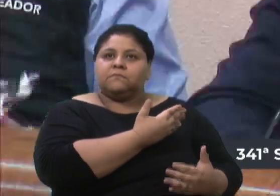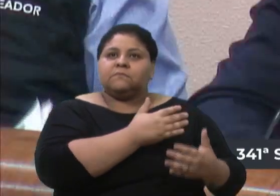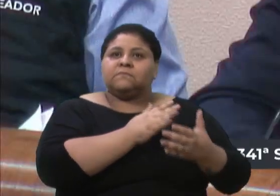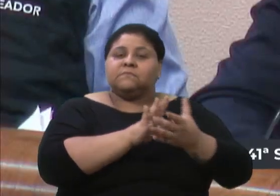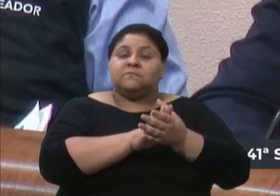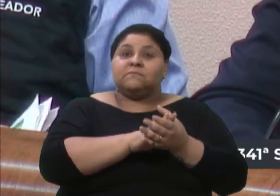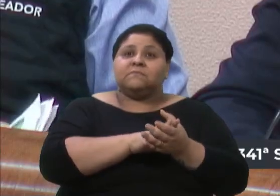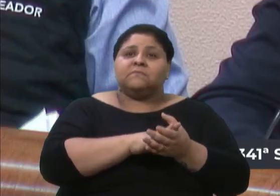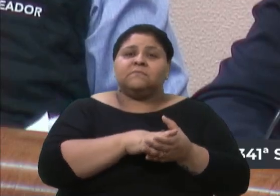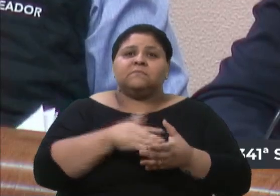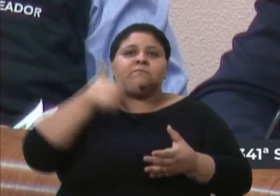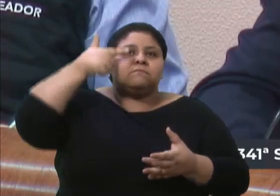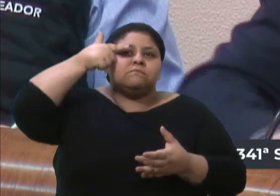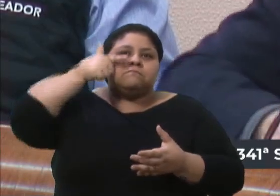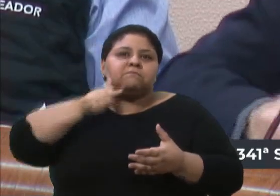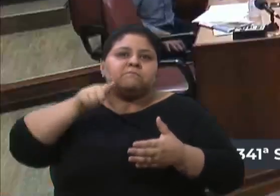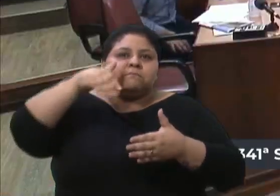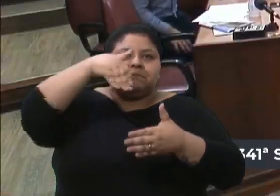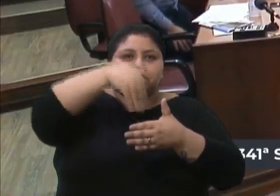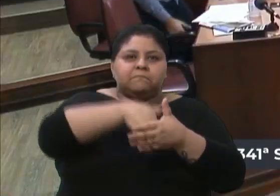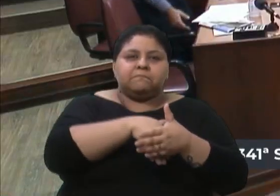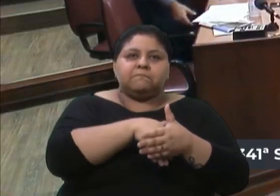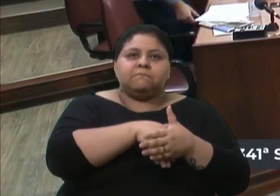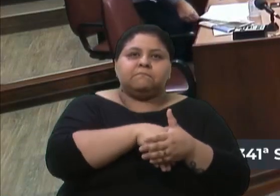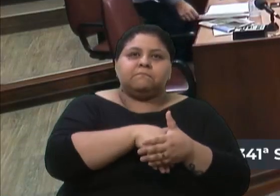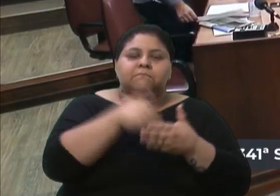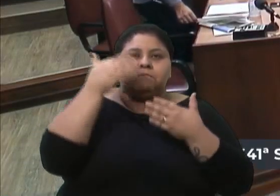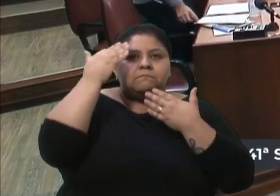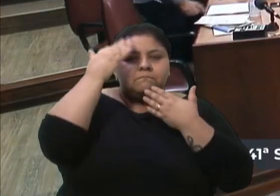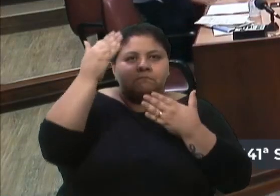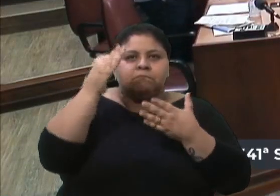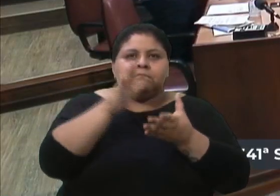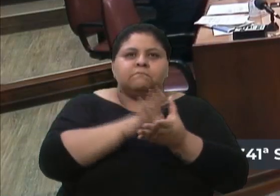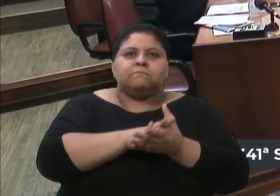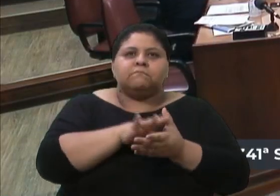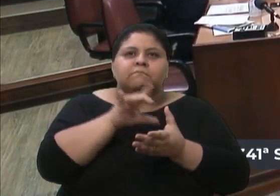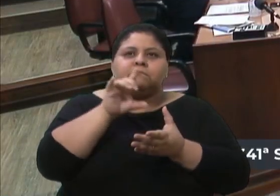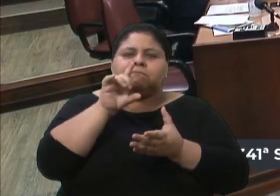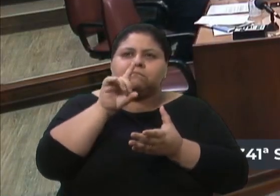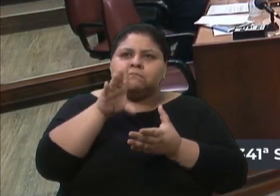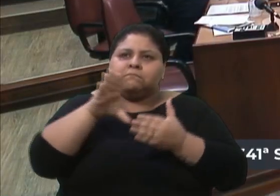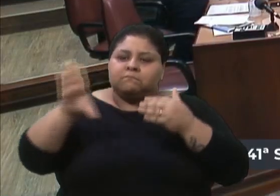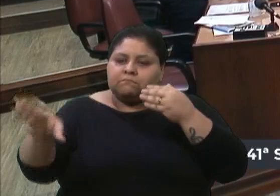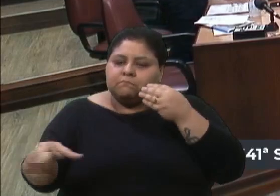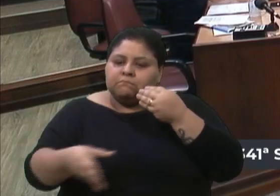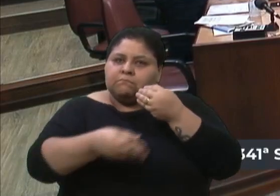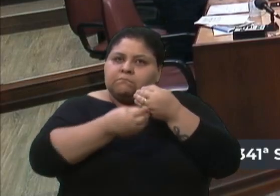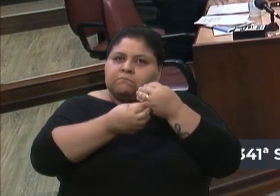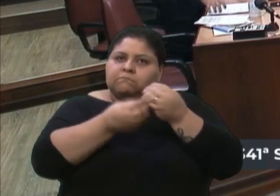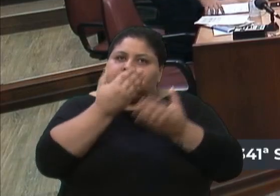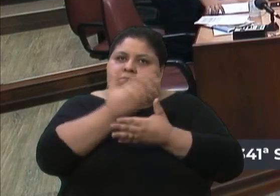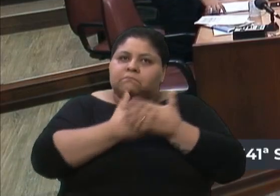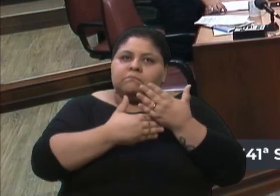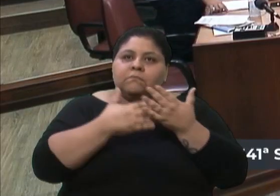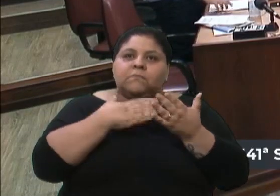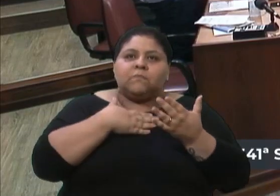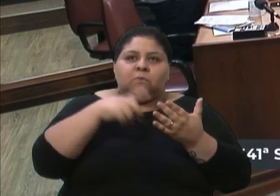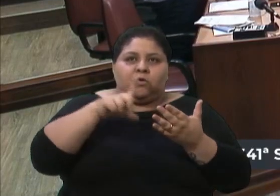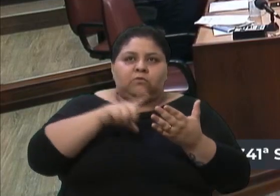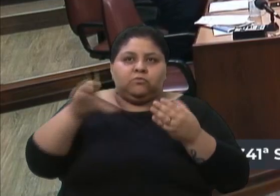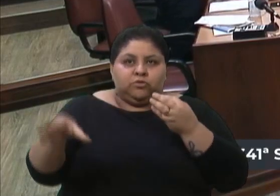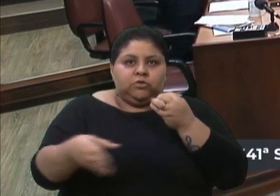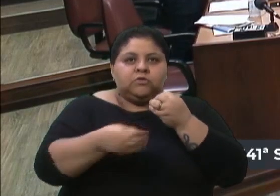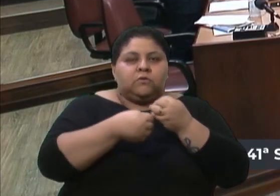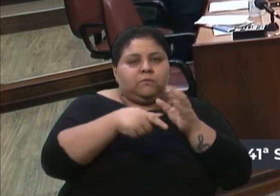Lucas Carinhato para declarar voto. Obrigado, presidente. Só ao encontro do que os colegas, o vereador, eu até tinha colocado aqui esse dado, o